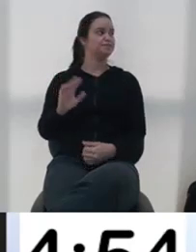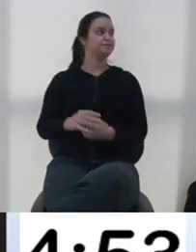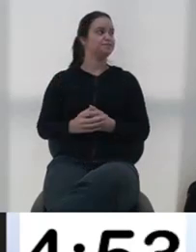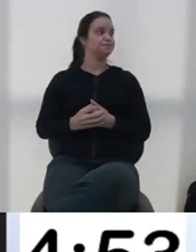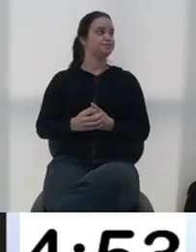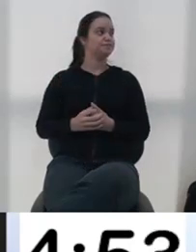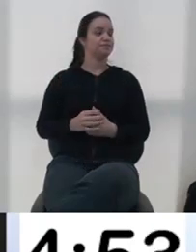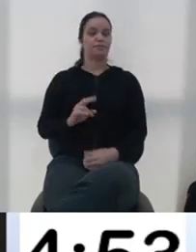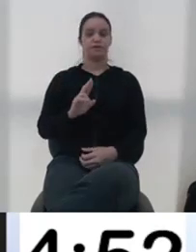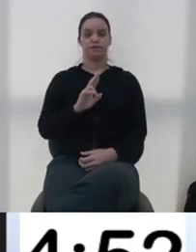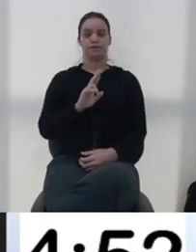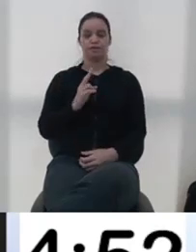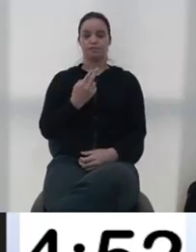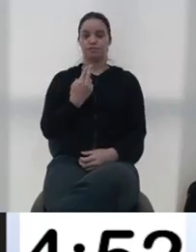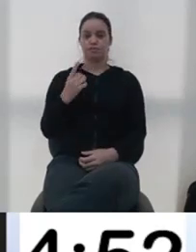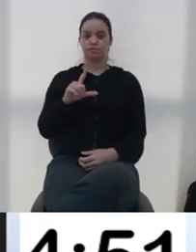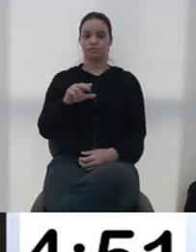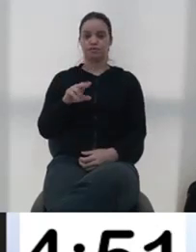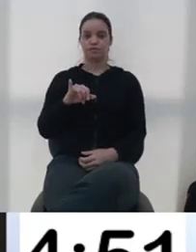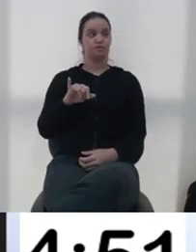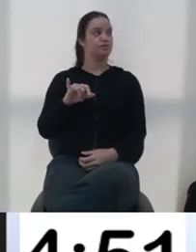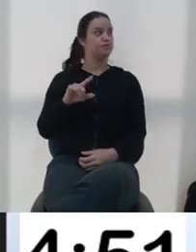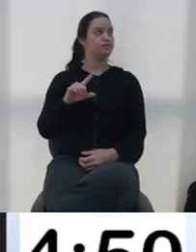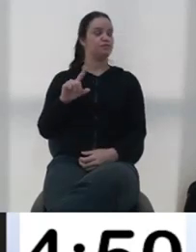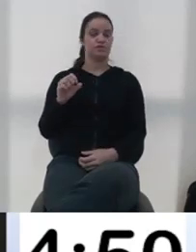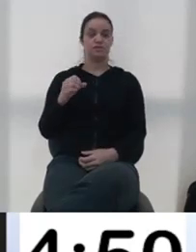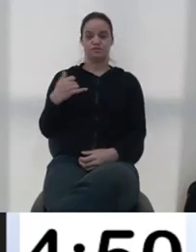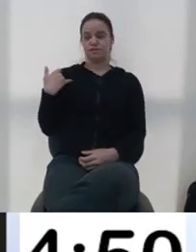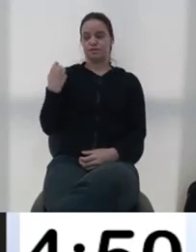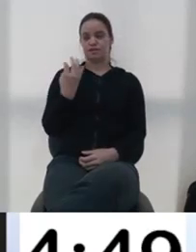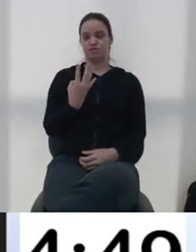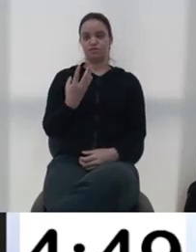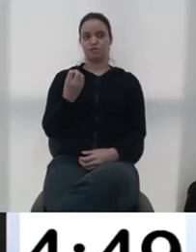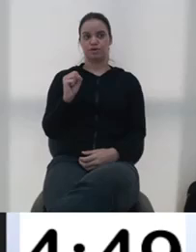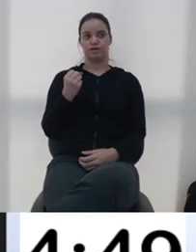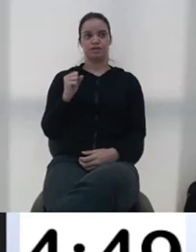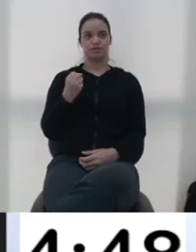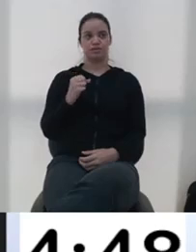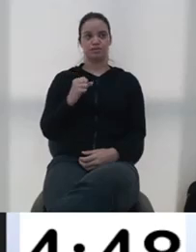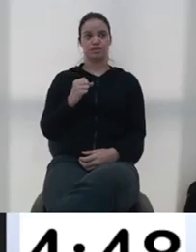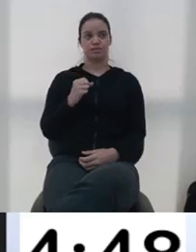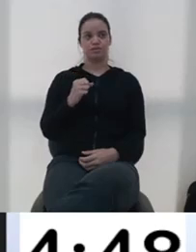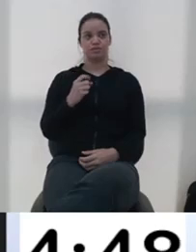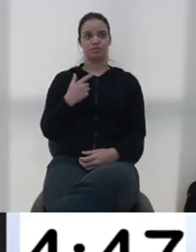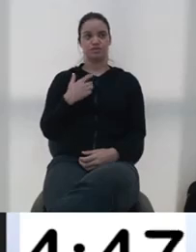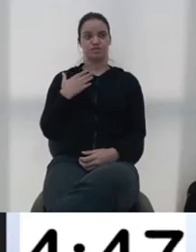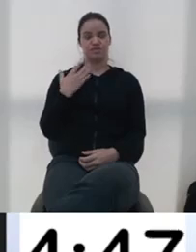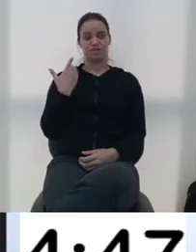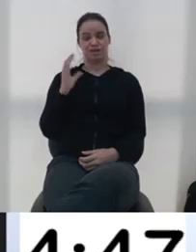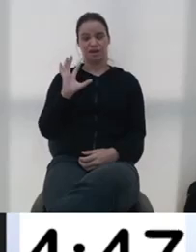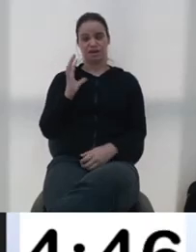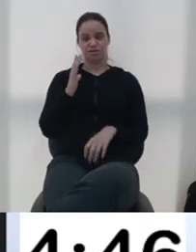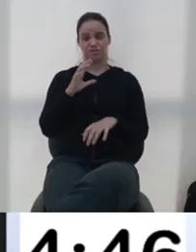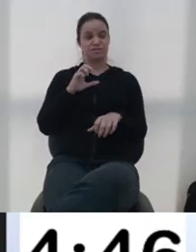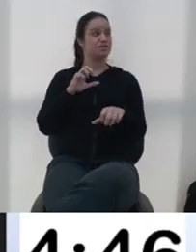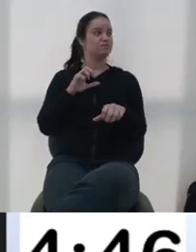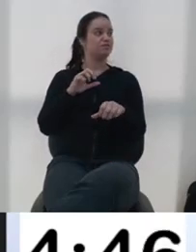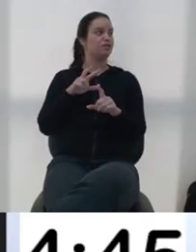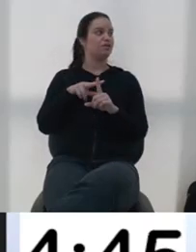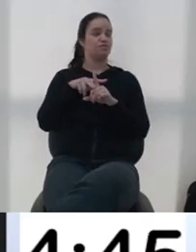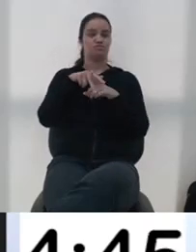Meu nome é Luiz Cornélio da Silva, tenho 48 anos, sofri um acidente de trabalho em